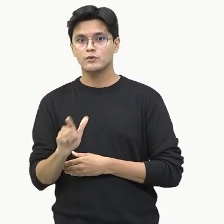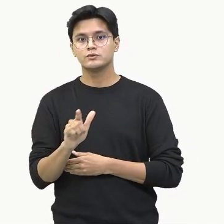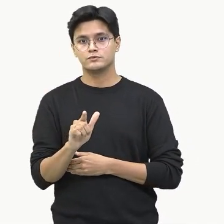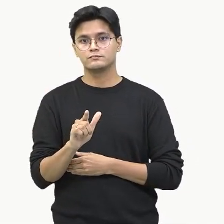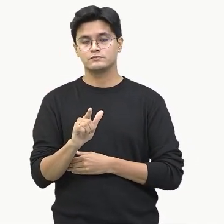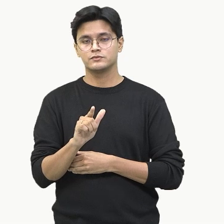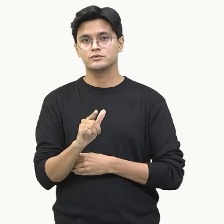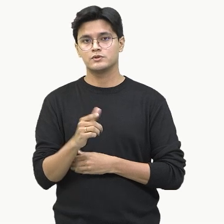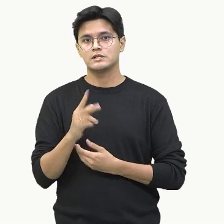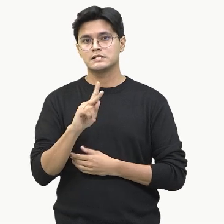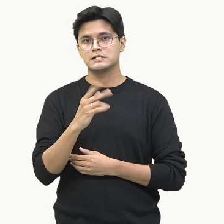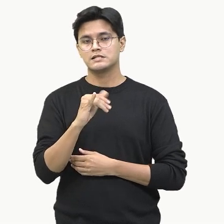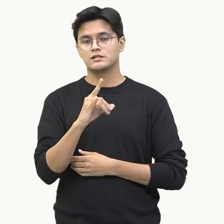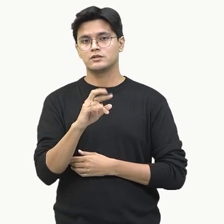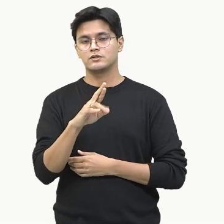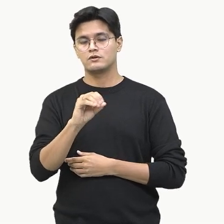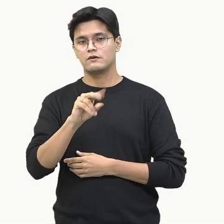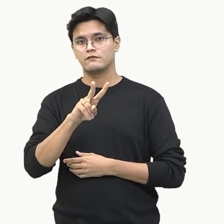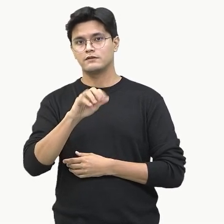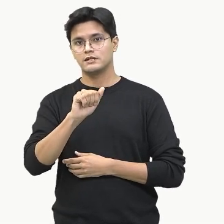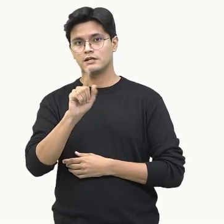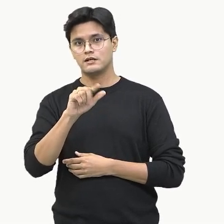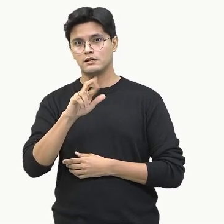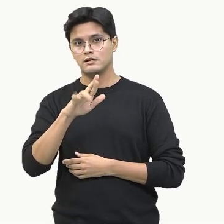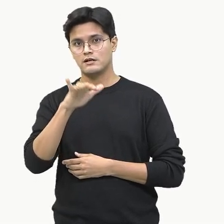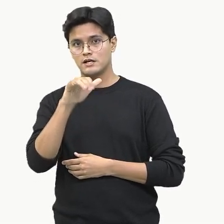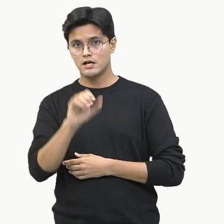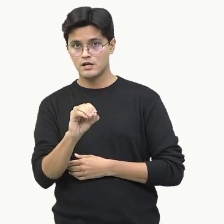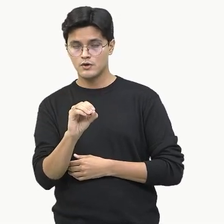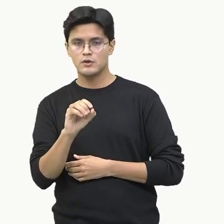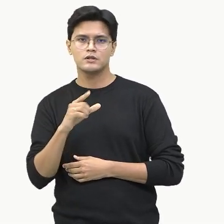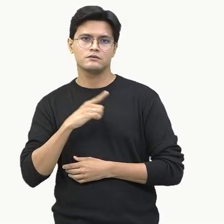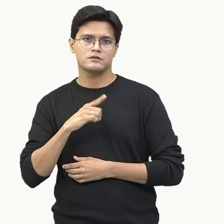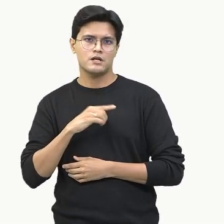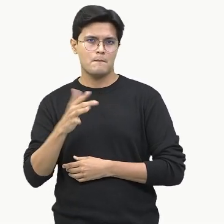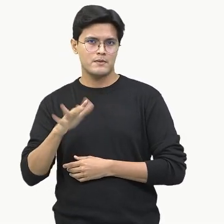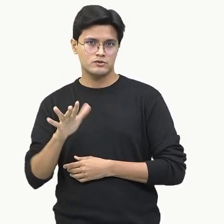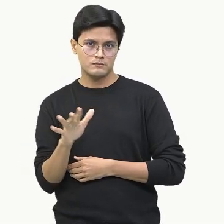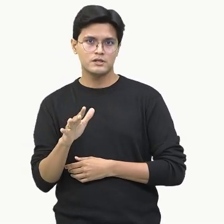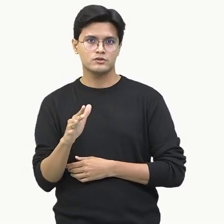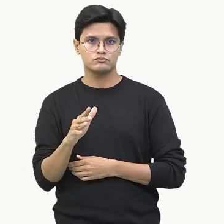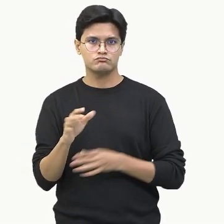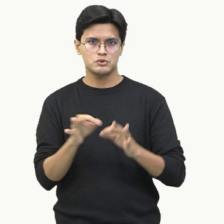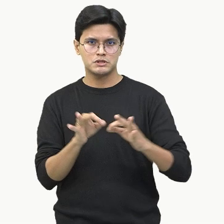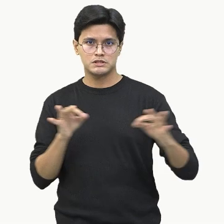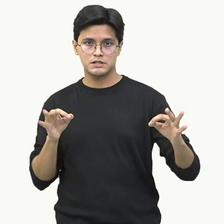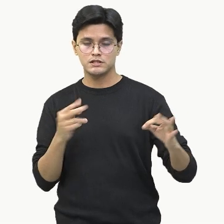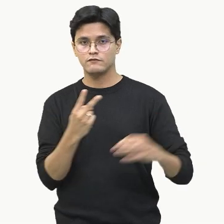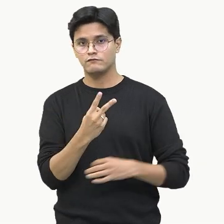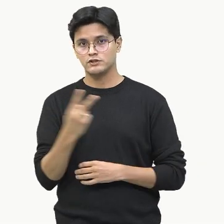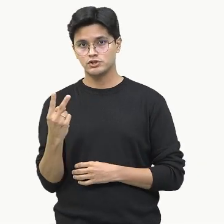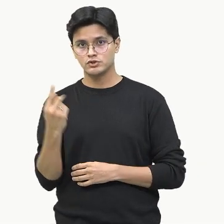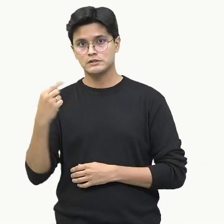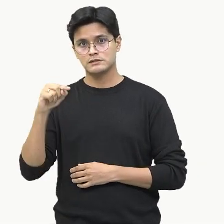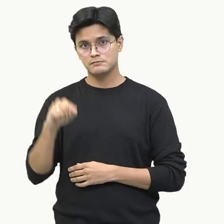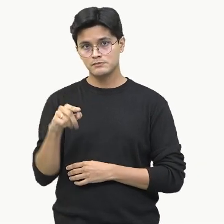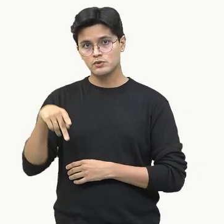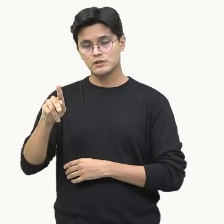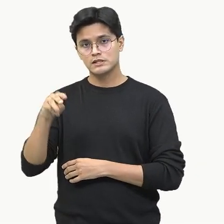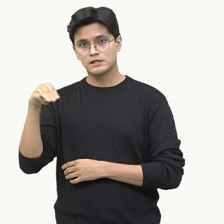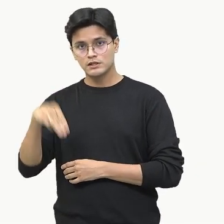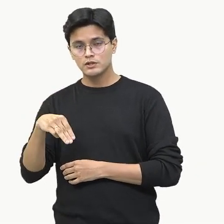aproximadamente aí um pouco mais de 22.000 km tá bom que transporta cerca